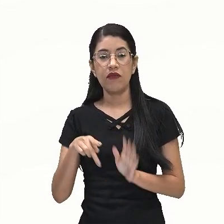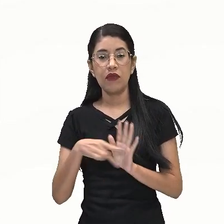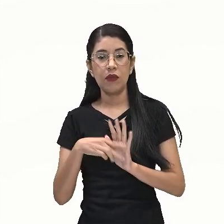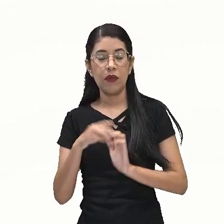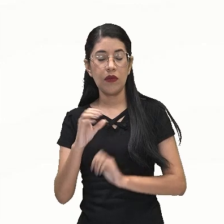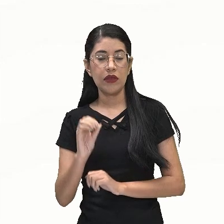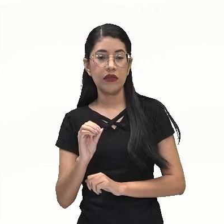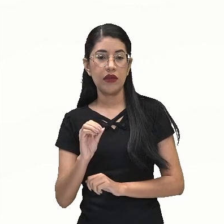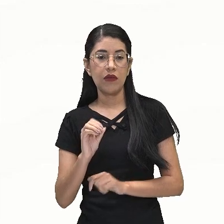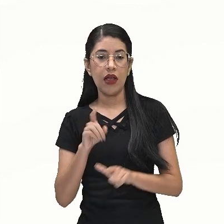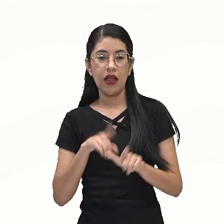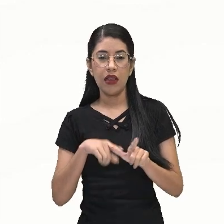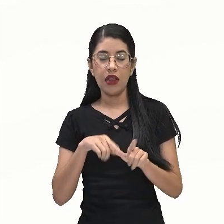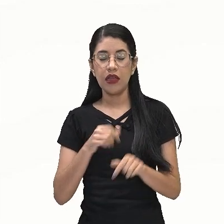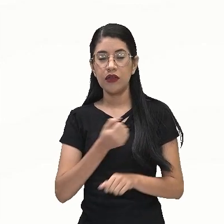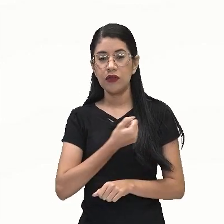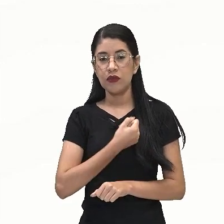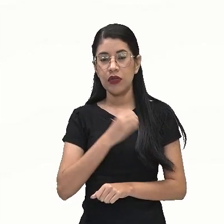0, ou seja,